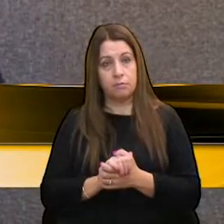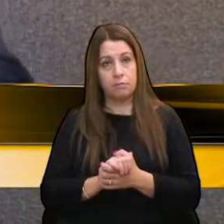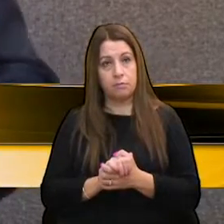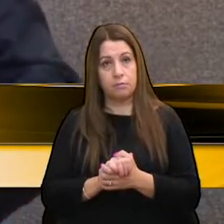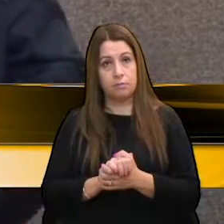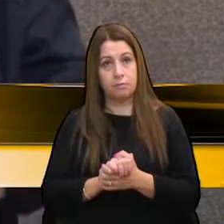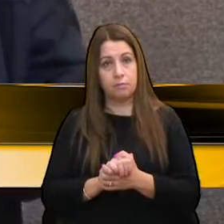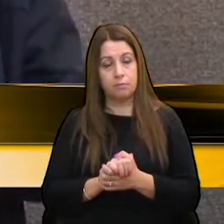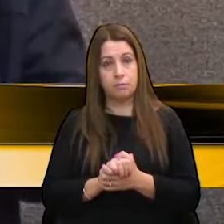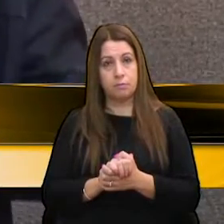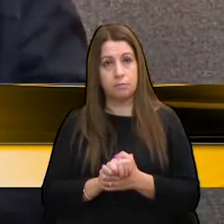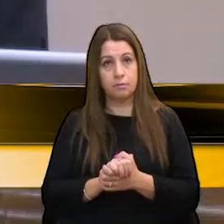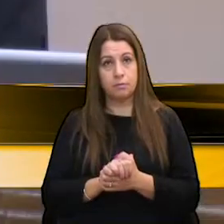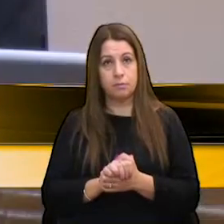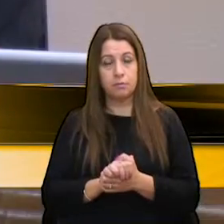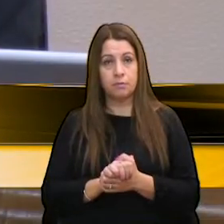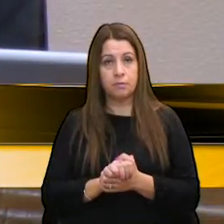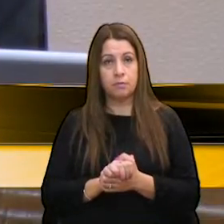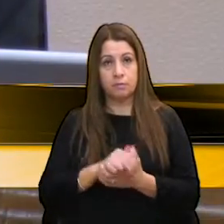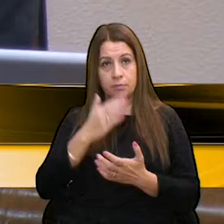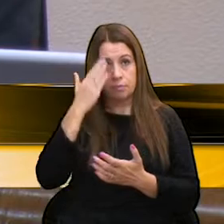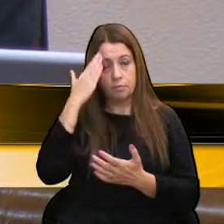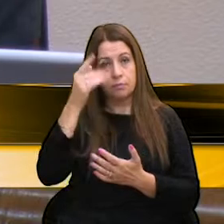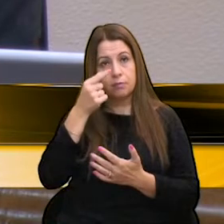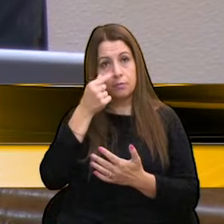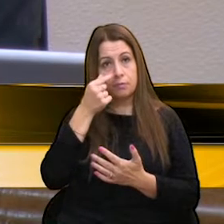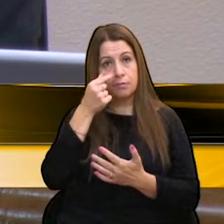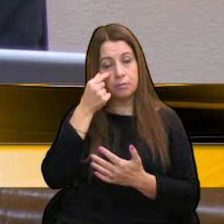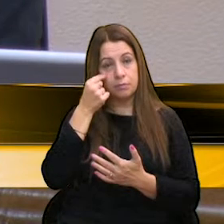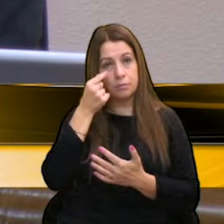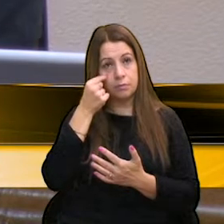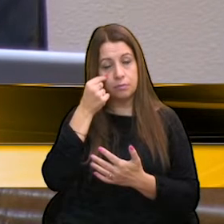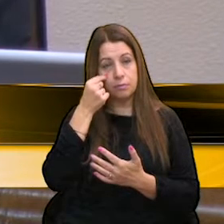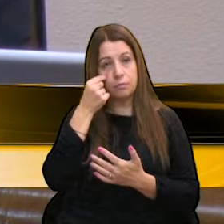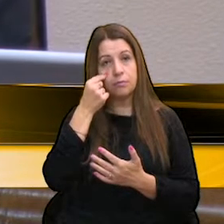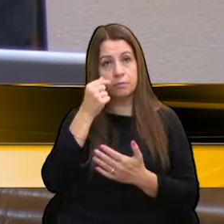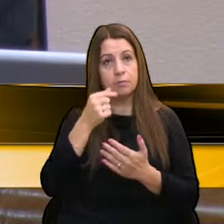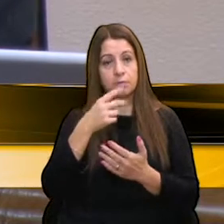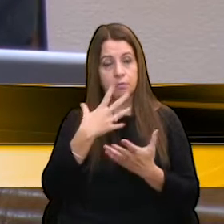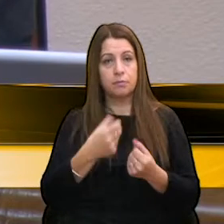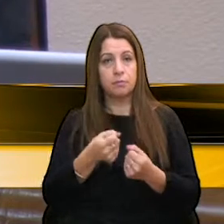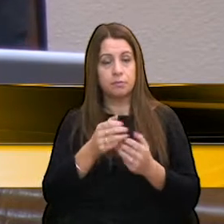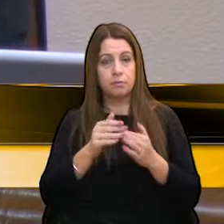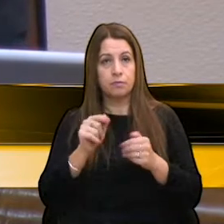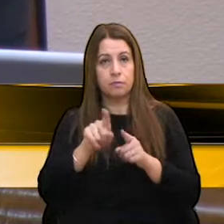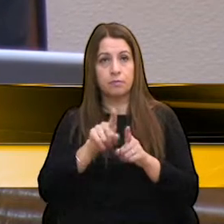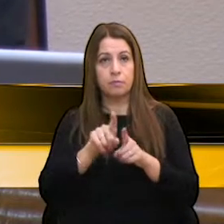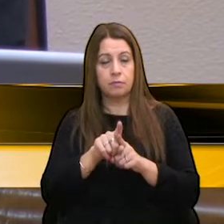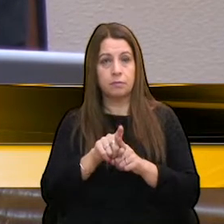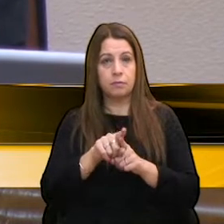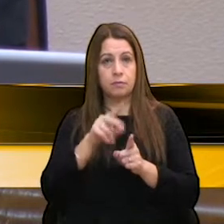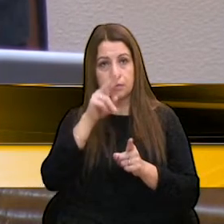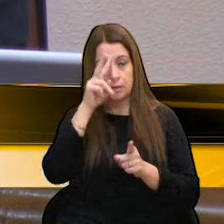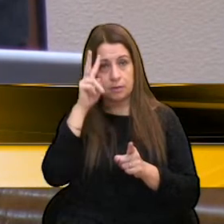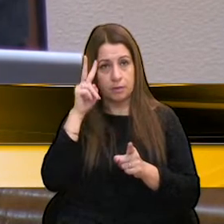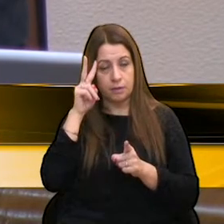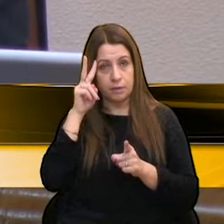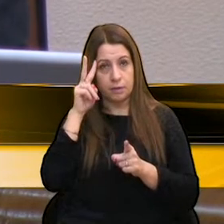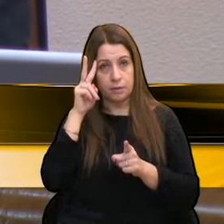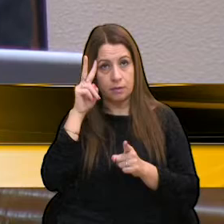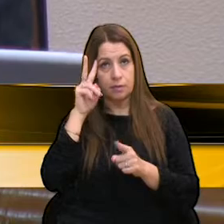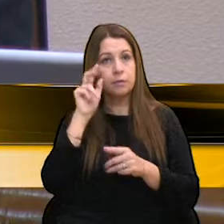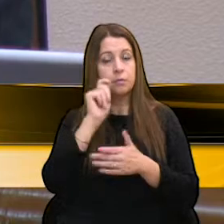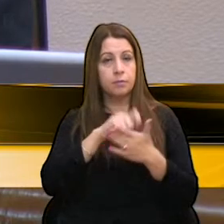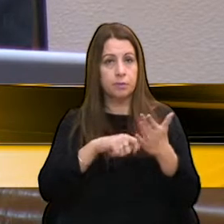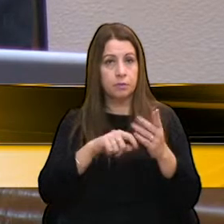Felipe. Muito obrigado, vereador Eloy. Nós vamos atender a sua solicitação. Solicitamos, inclusive, que o vereador Velocino Ex, que